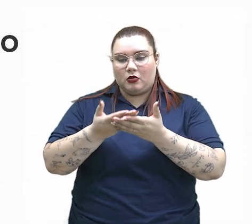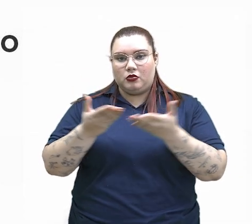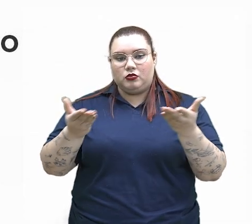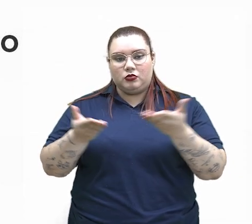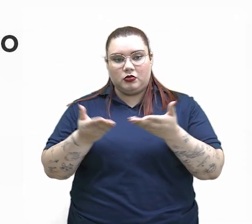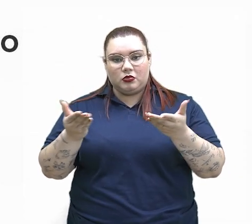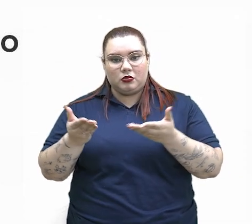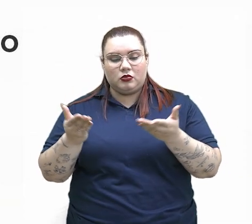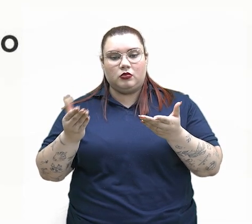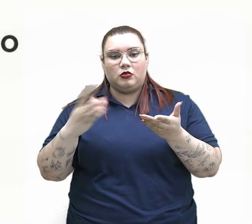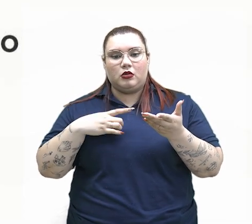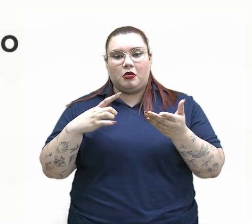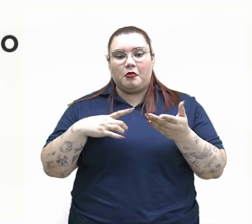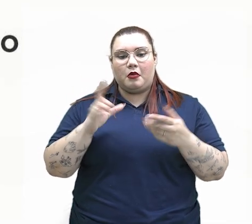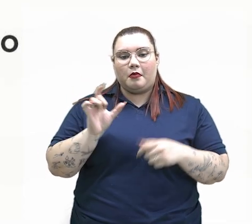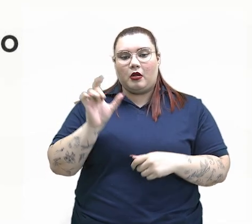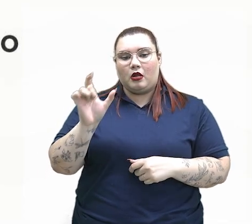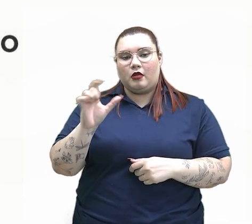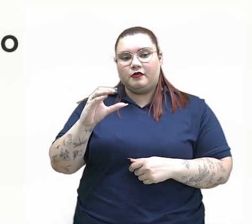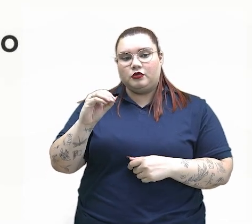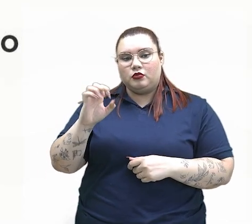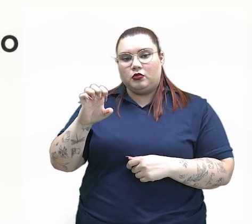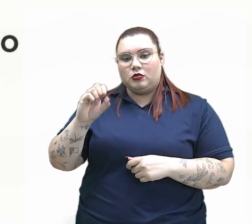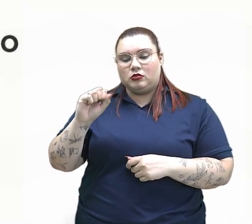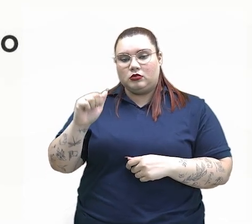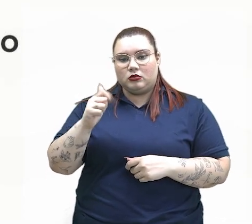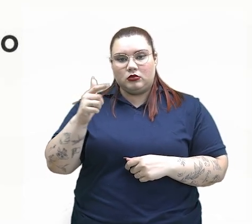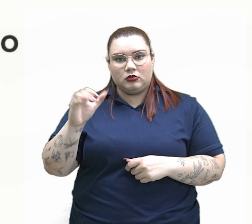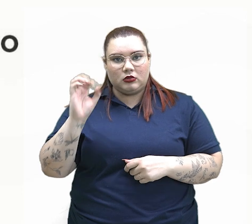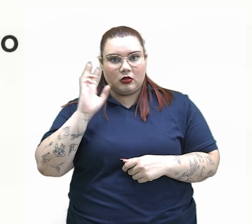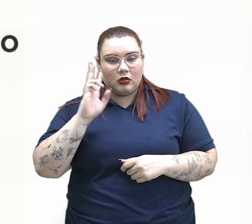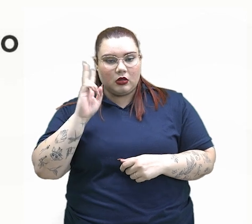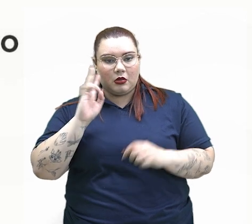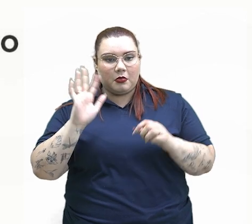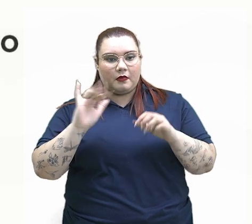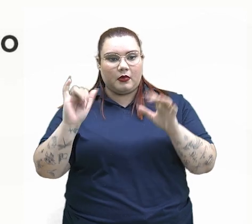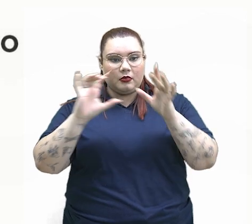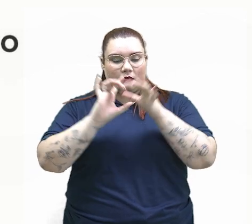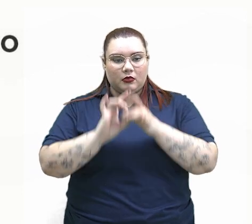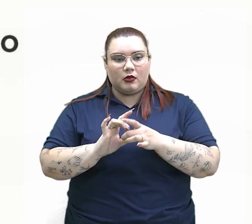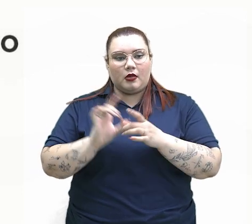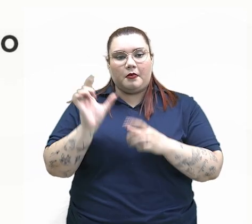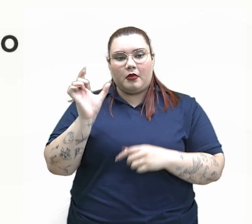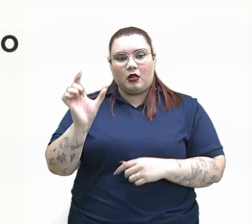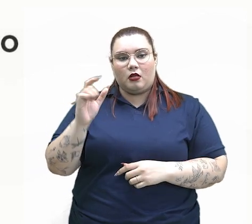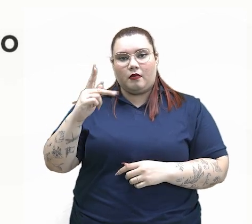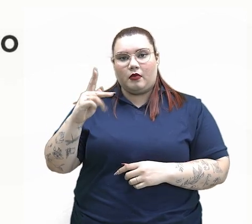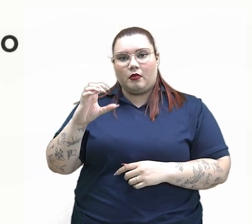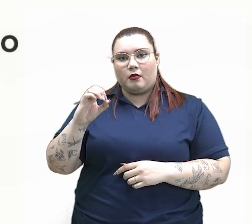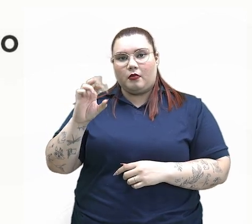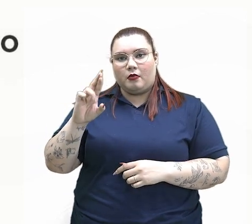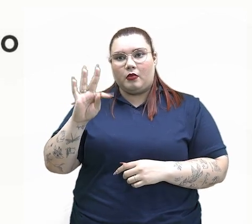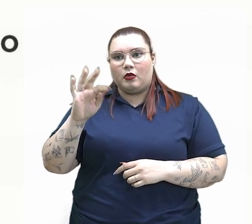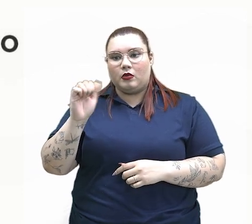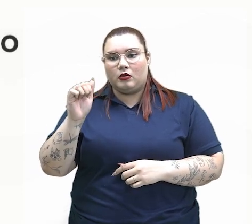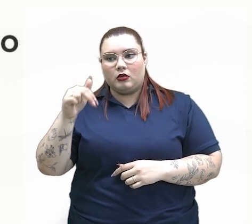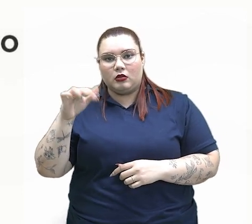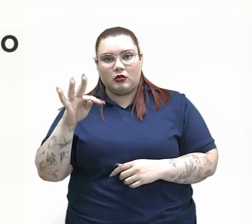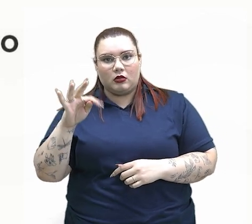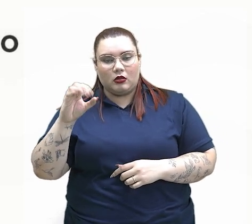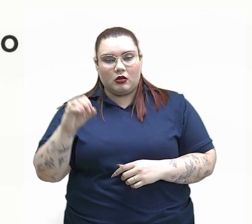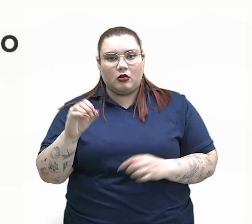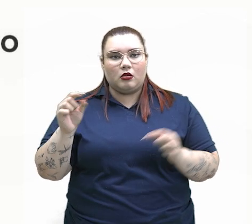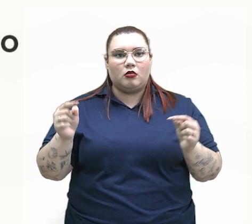um elemento de coesão, um elemento que vai ligar. Lembram lá da cola? Pois é aqui o portanto, né? O portanto, ele vai aparecer